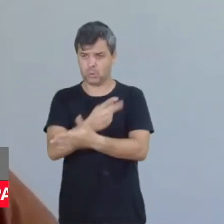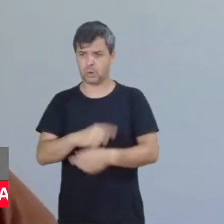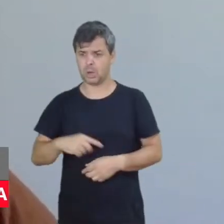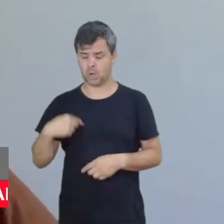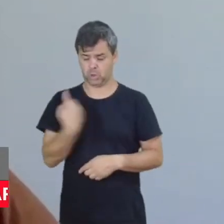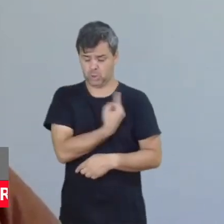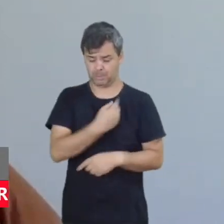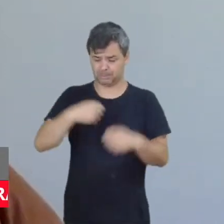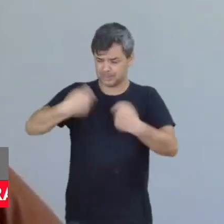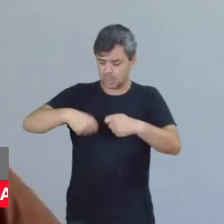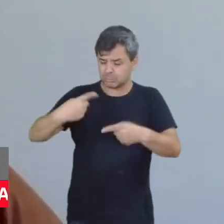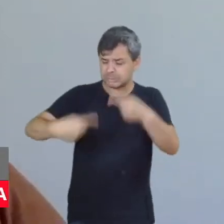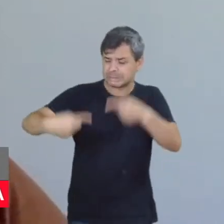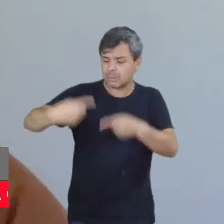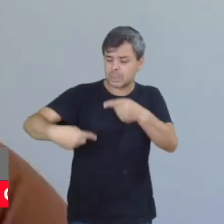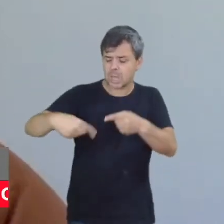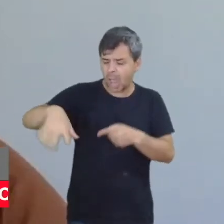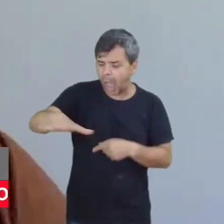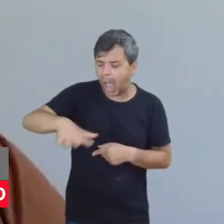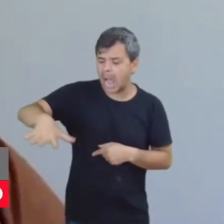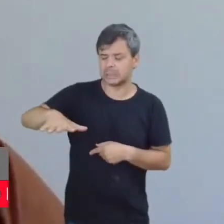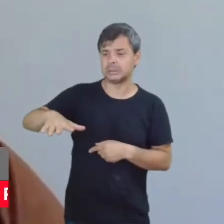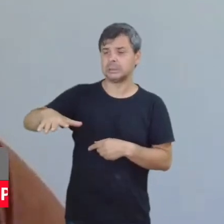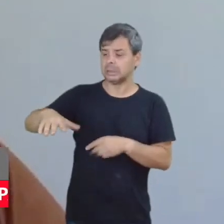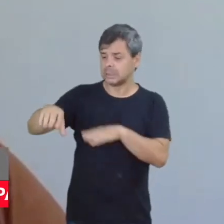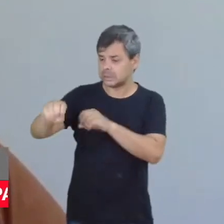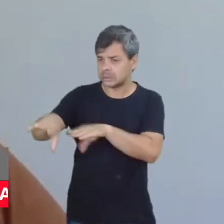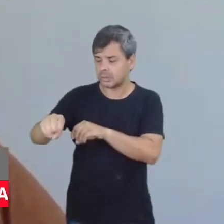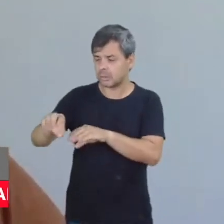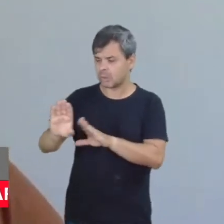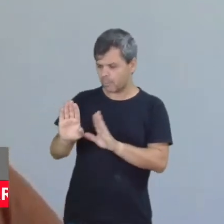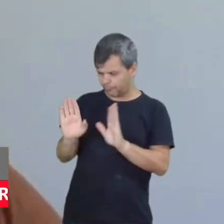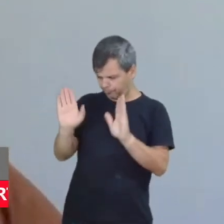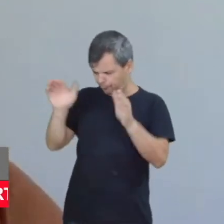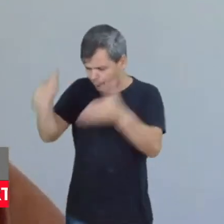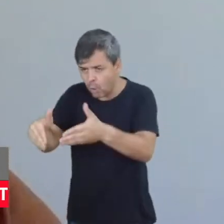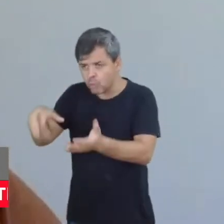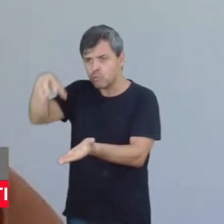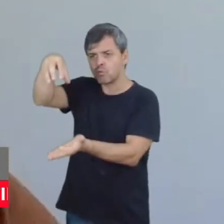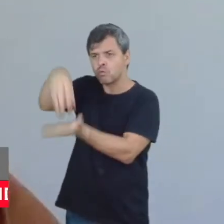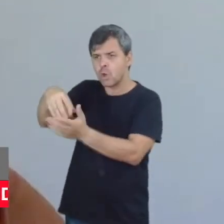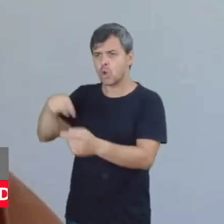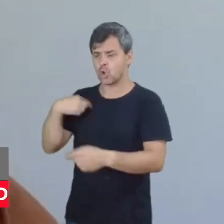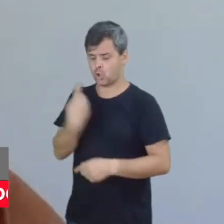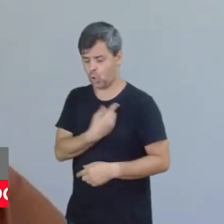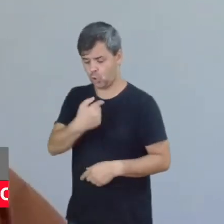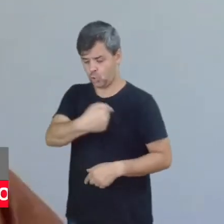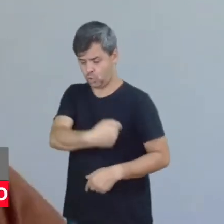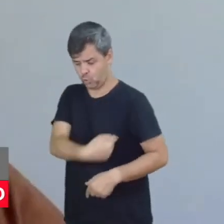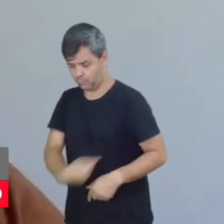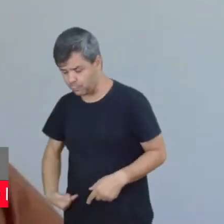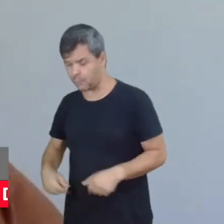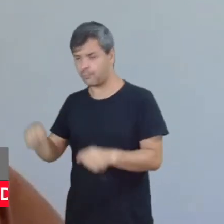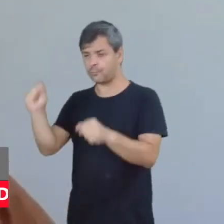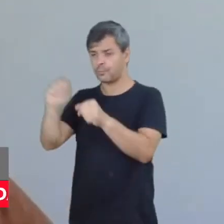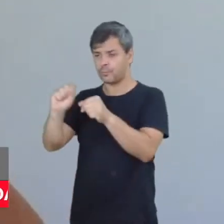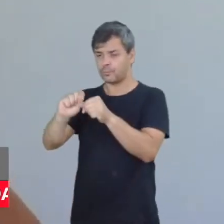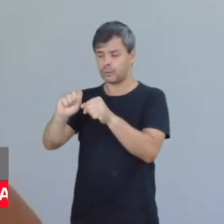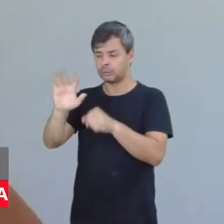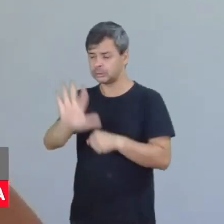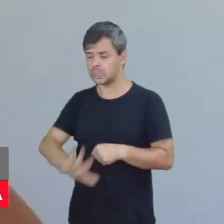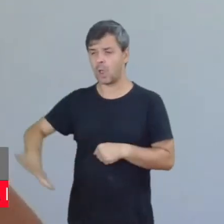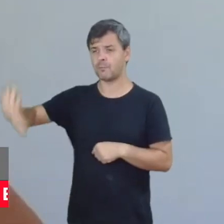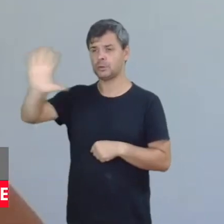temos que debater educação e trazer para o centro do debate o que o nosso governo federal está fazendo, que